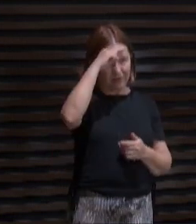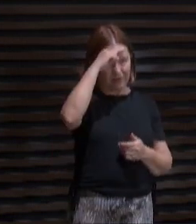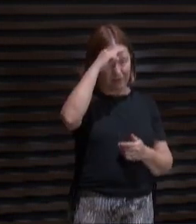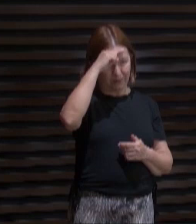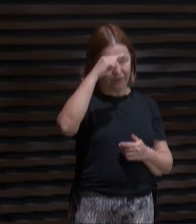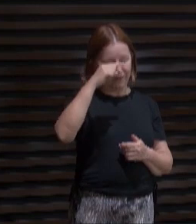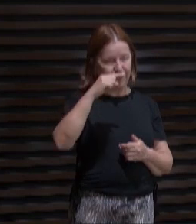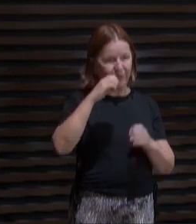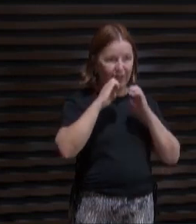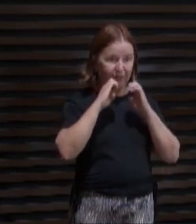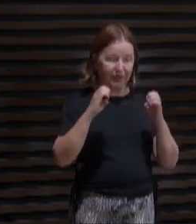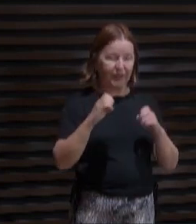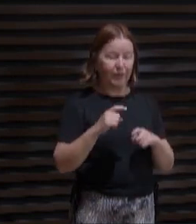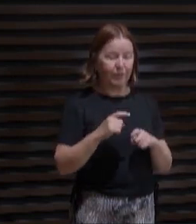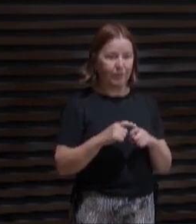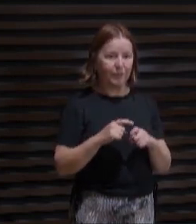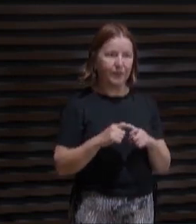médico que era